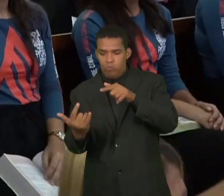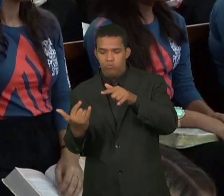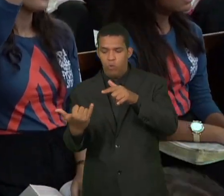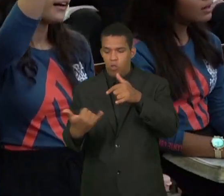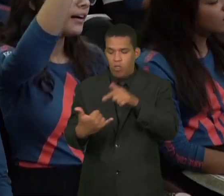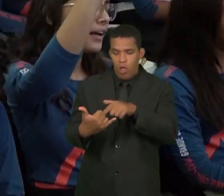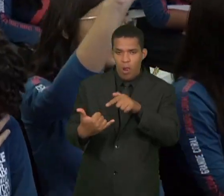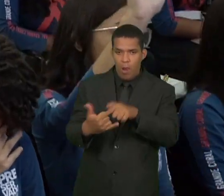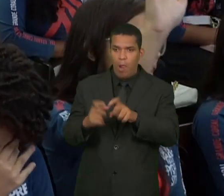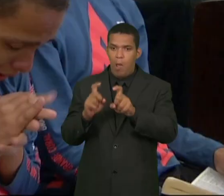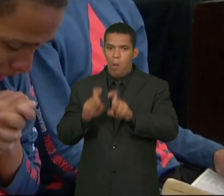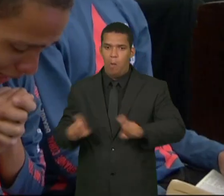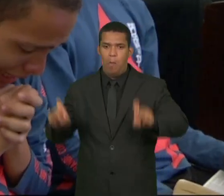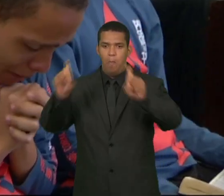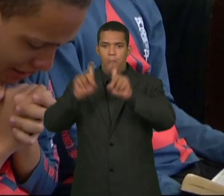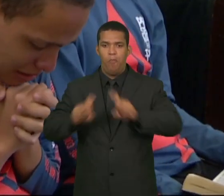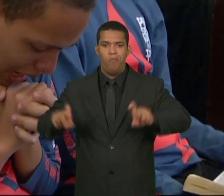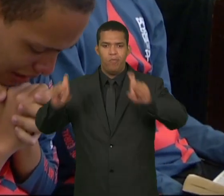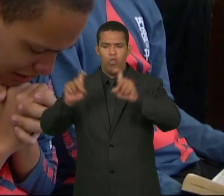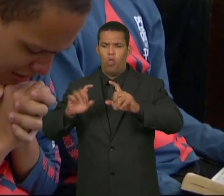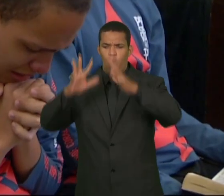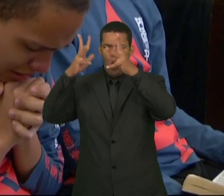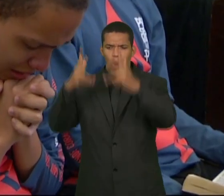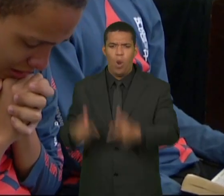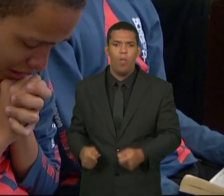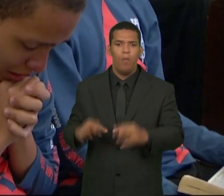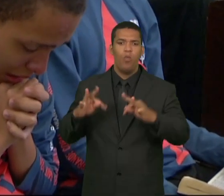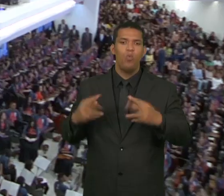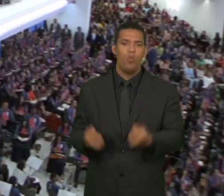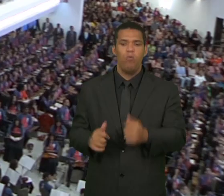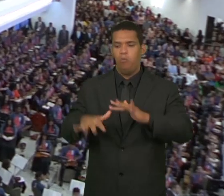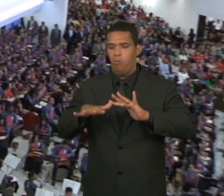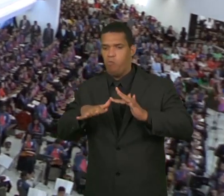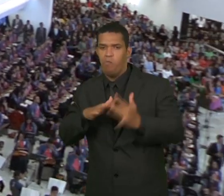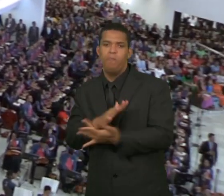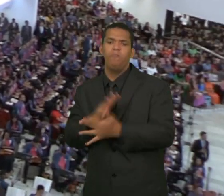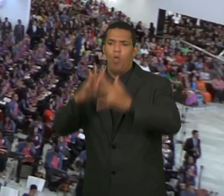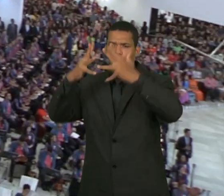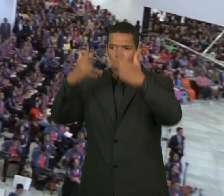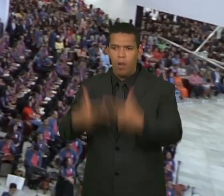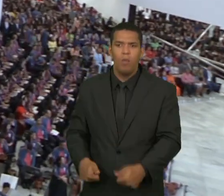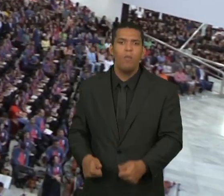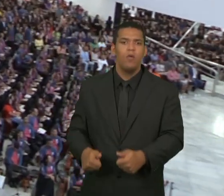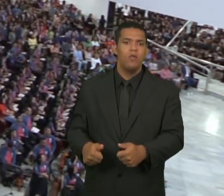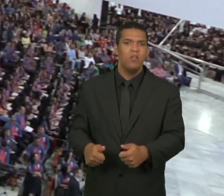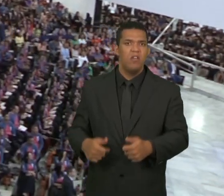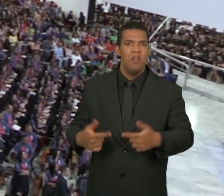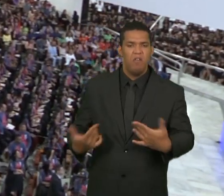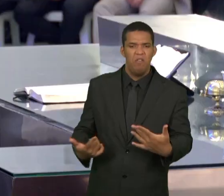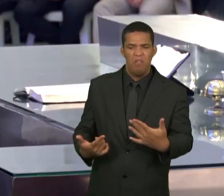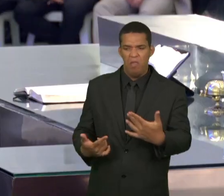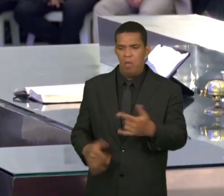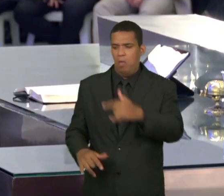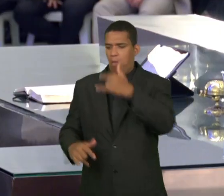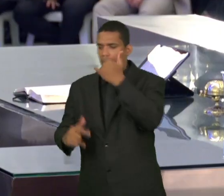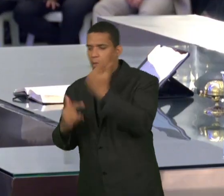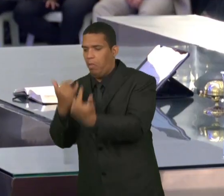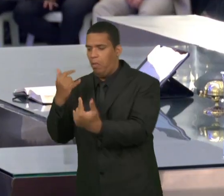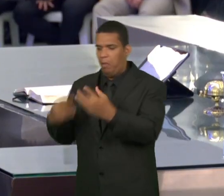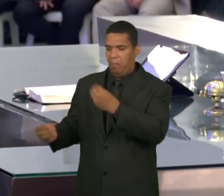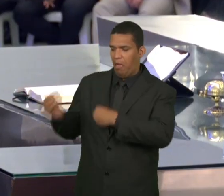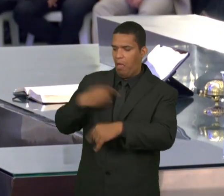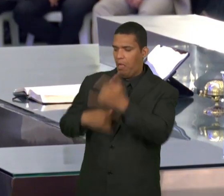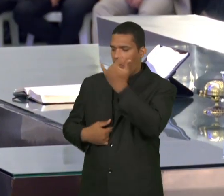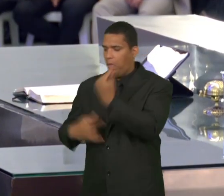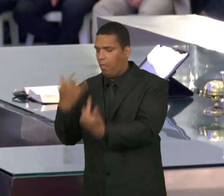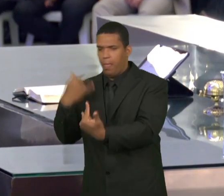teu computador, limpa a tua rede social. Basta de estar flertando com o pecado. É hora de